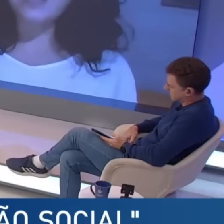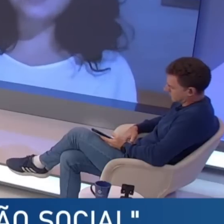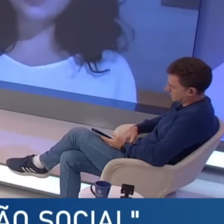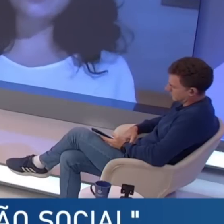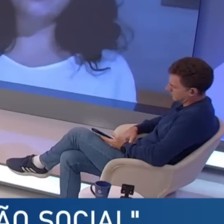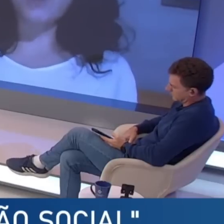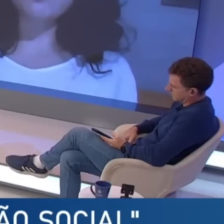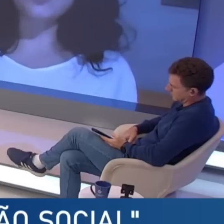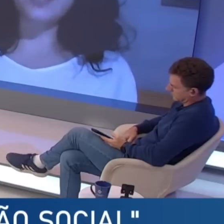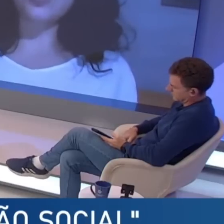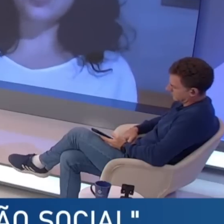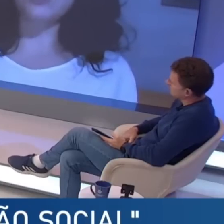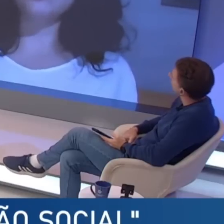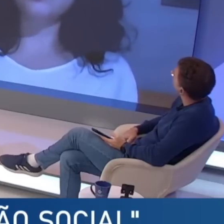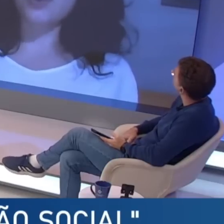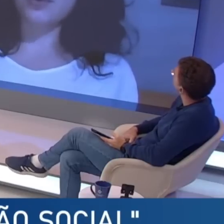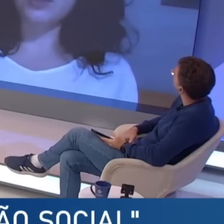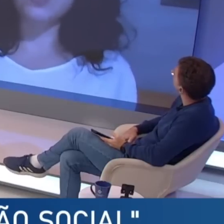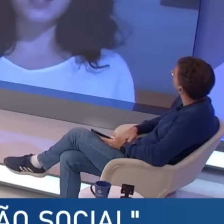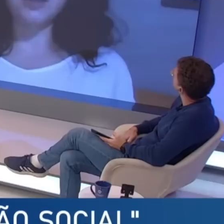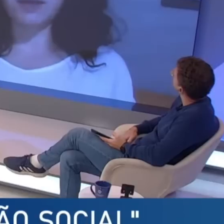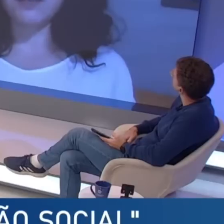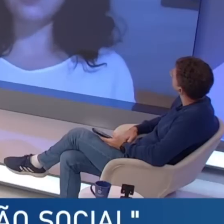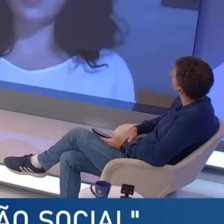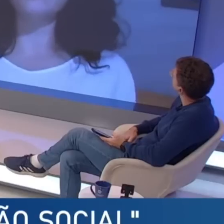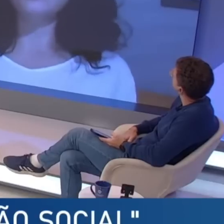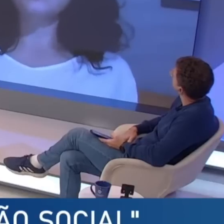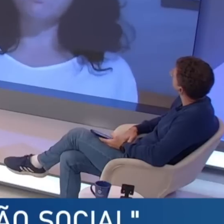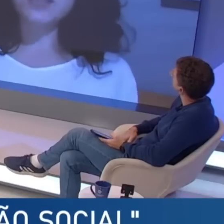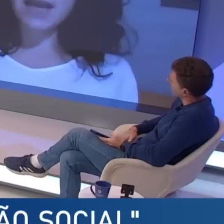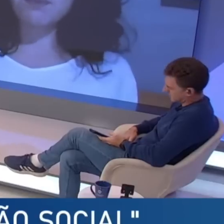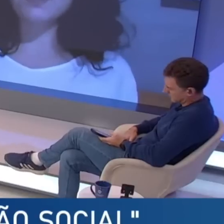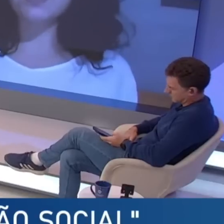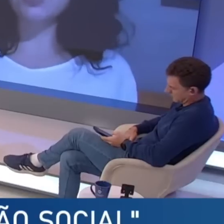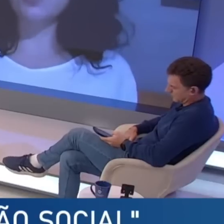oportunizar, né, essa outra forma de acesso do conteúdo, não só o conteúdo escrito, mas visual,